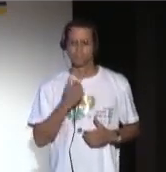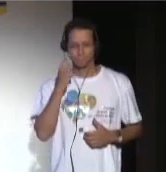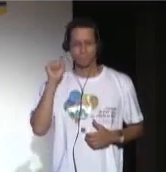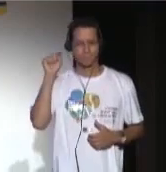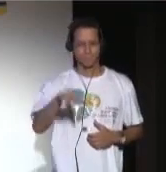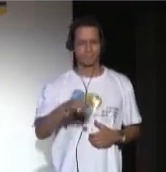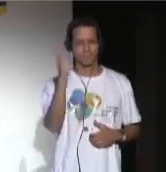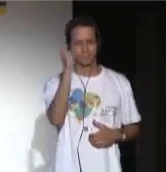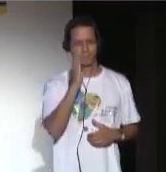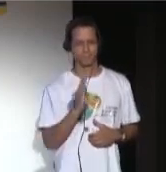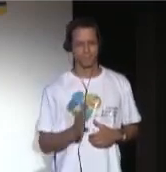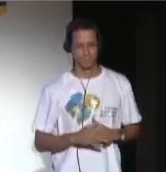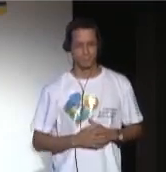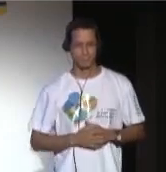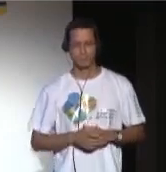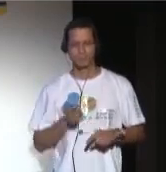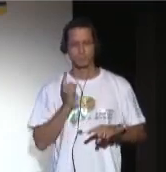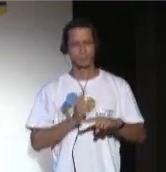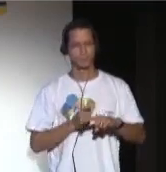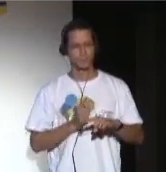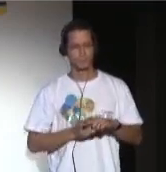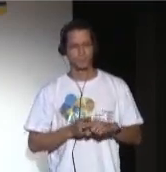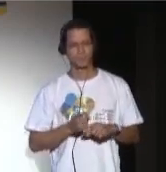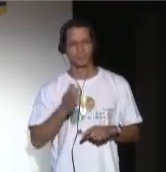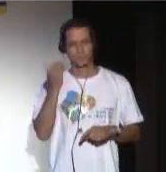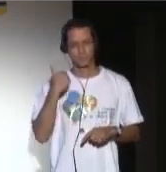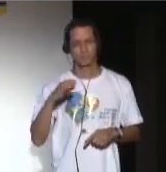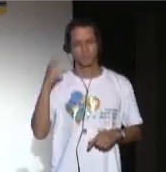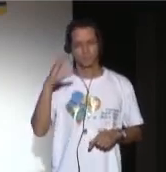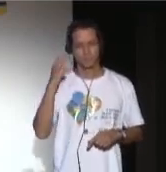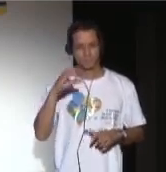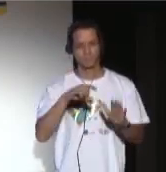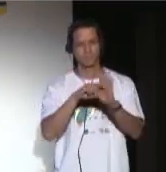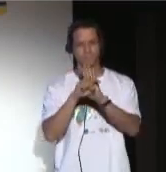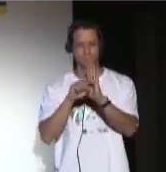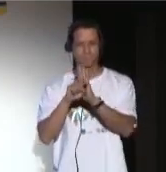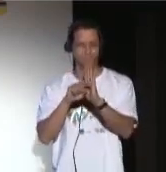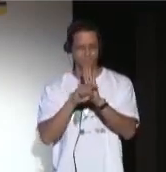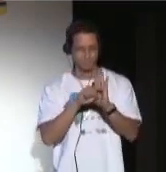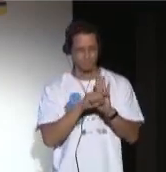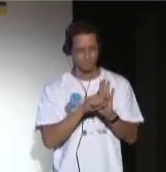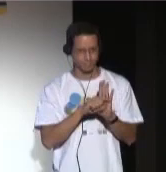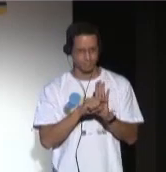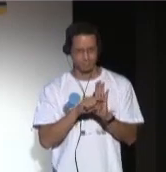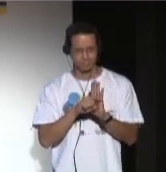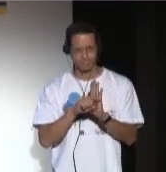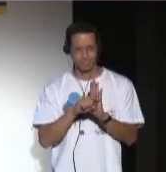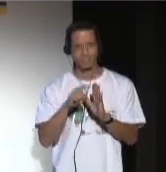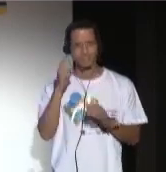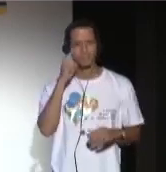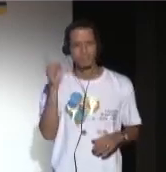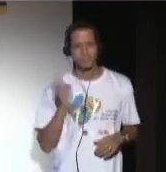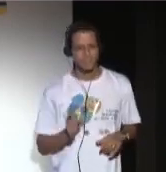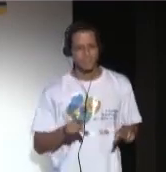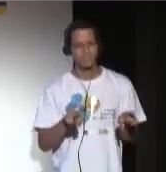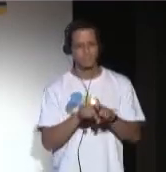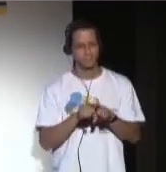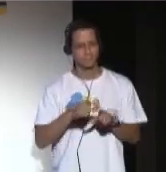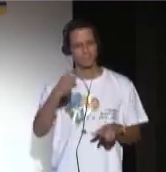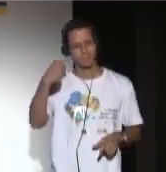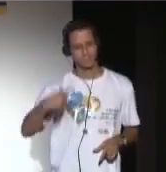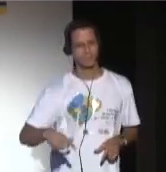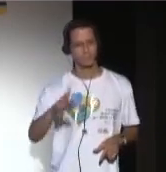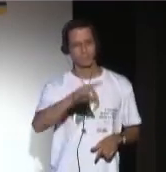Brasil. Isso porque, sim, eu sou cientista e sou pesquisador. O que vocês não sabem é que eu também sou